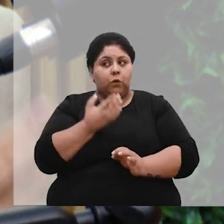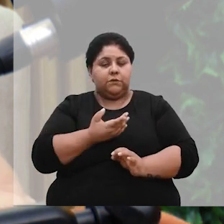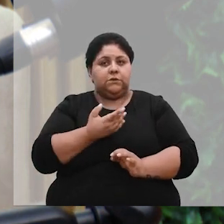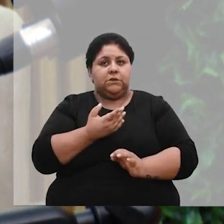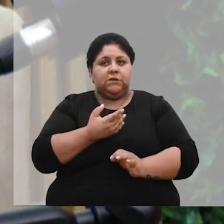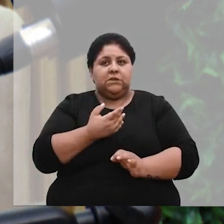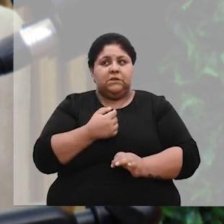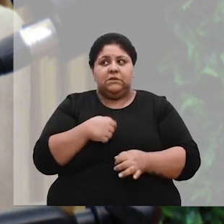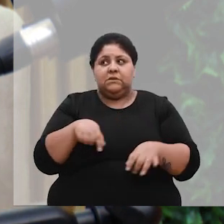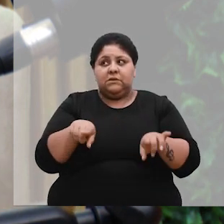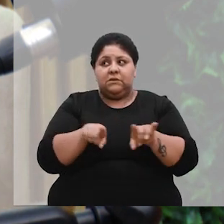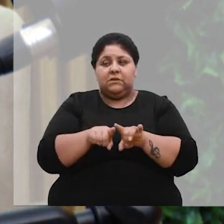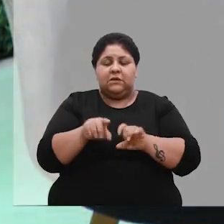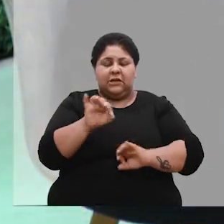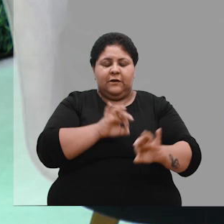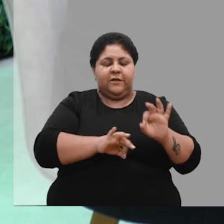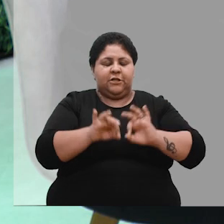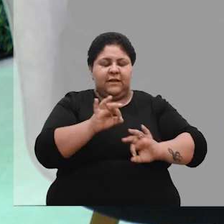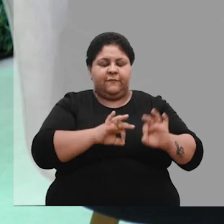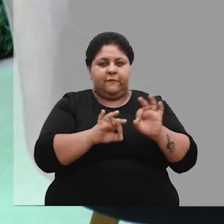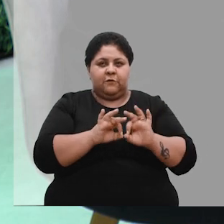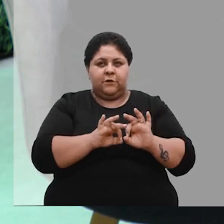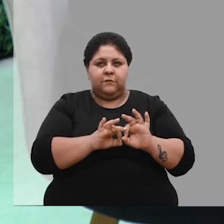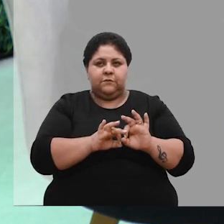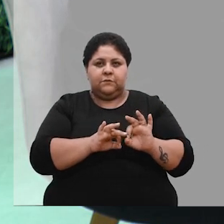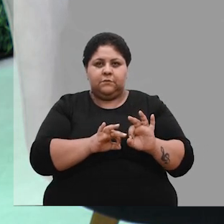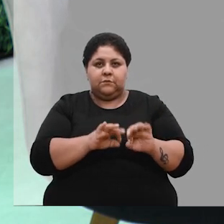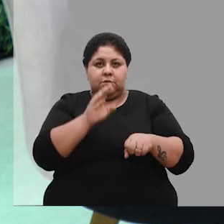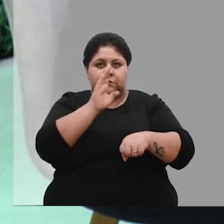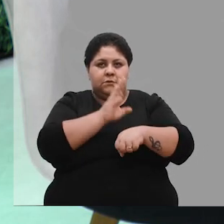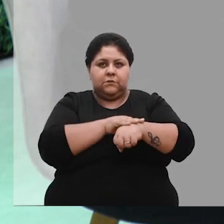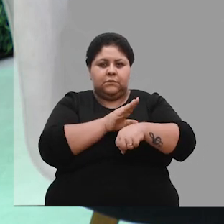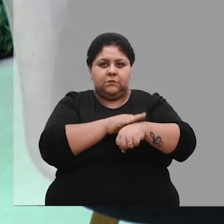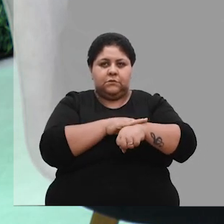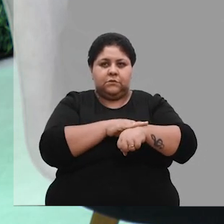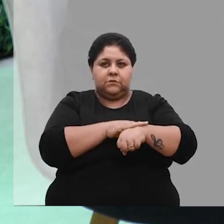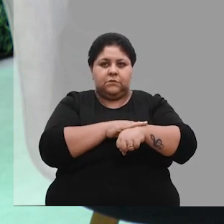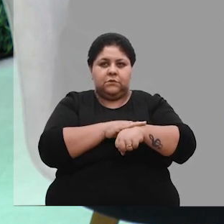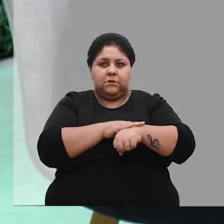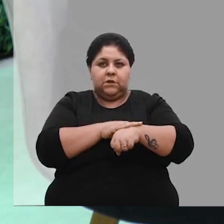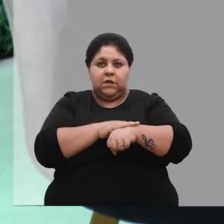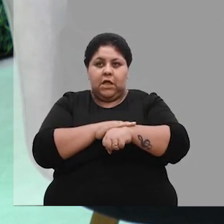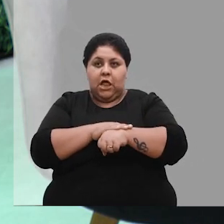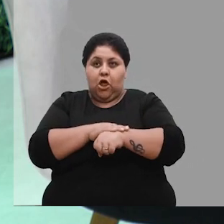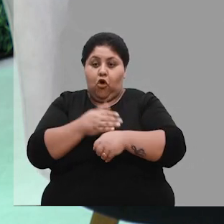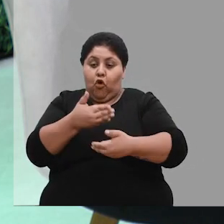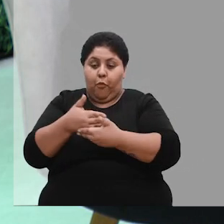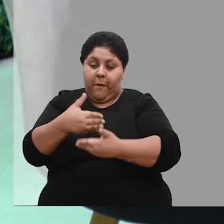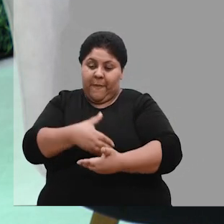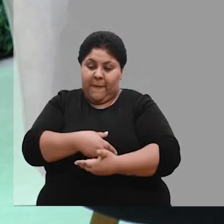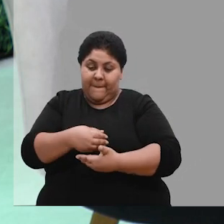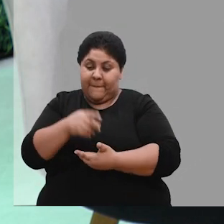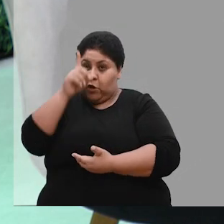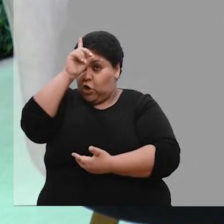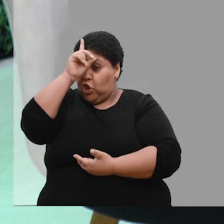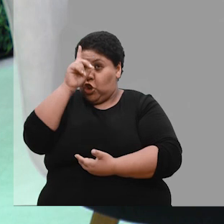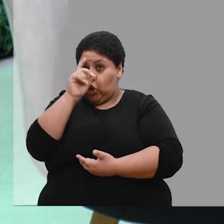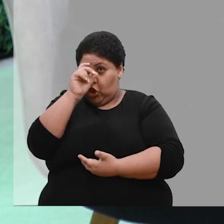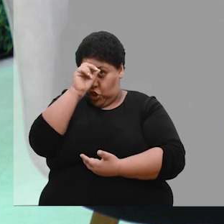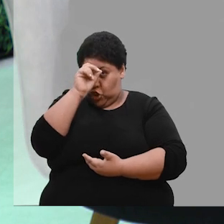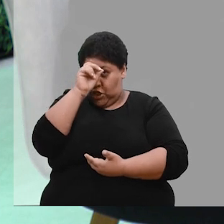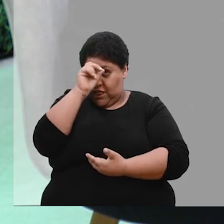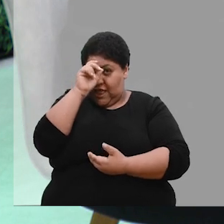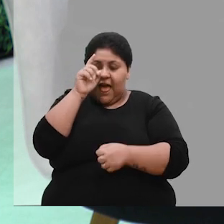isso não aconteça. Então, a gente se preparando na gestação para esse momento, na hora que o bebê for mamar lá